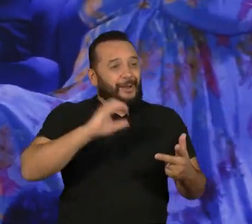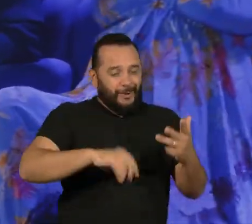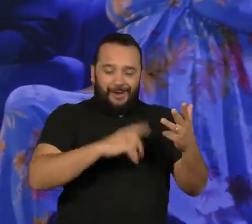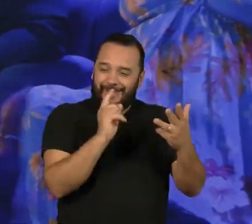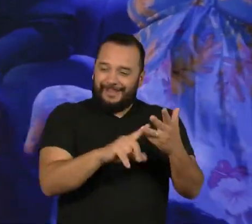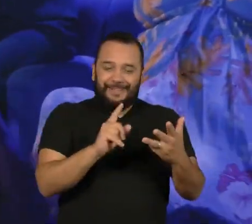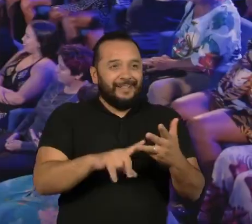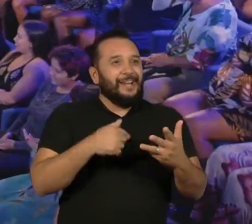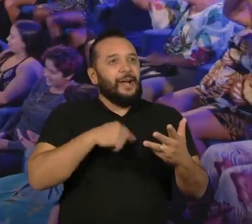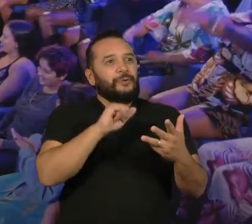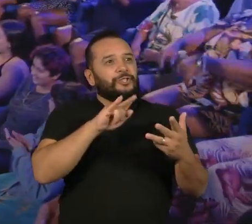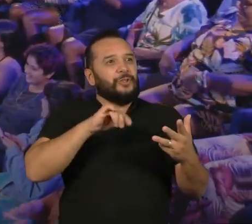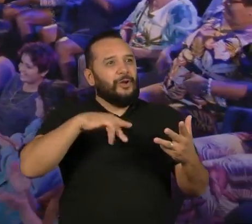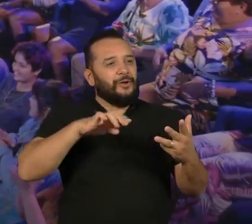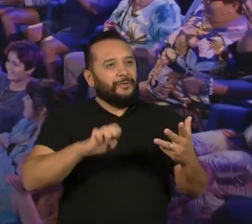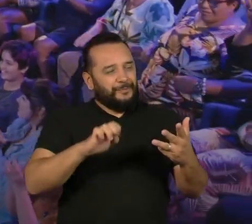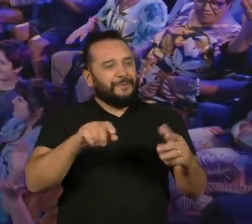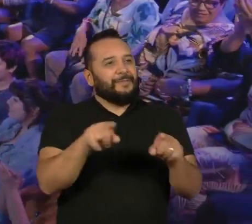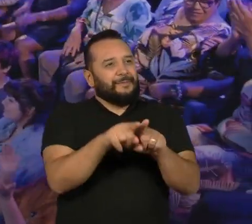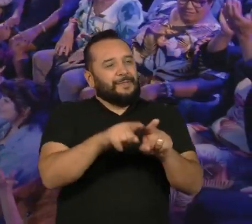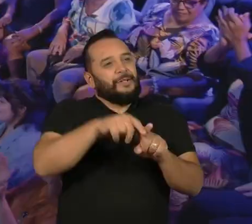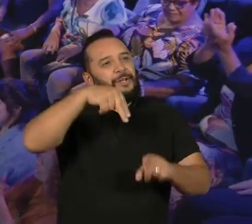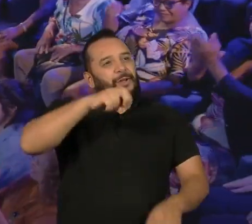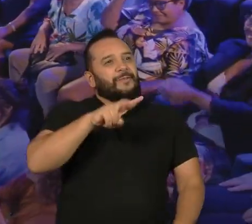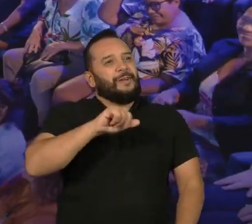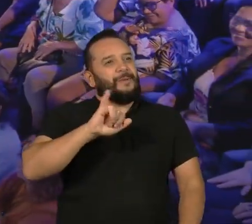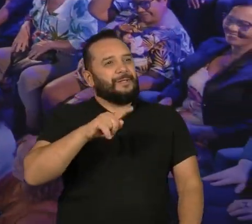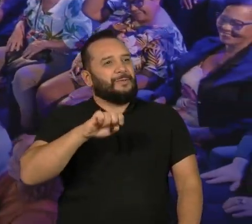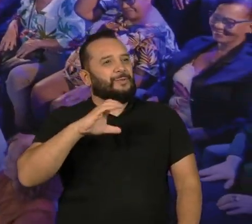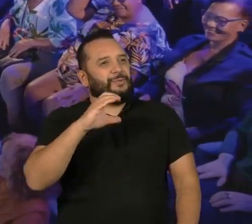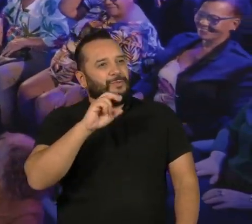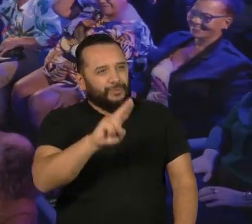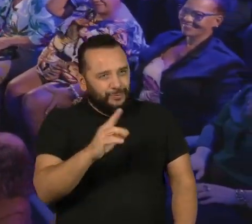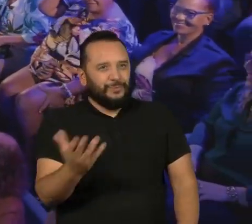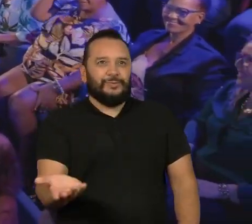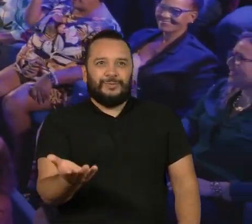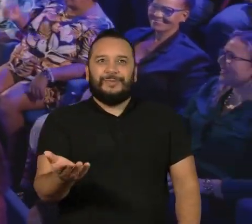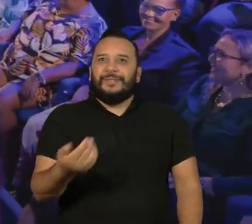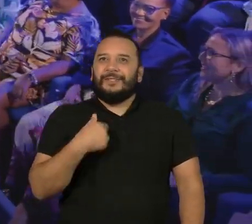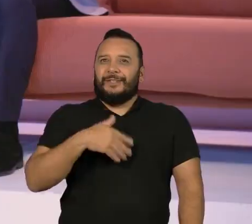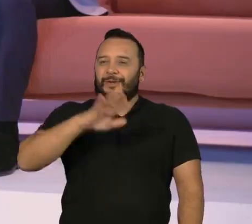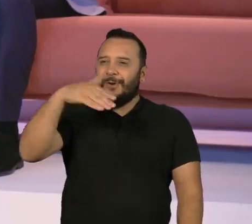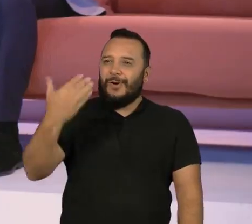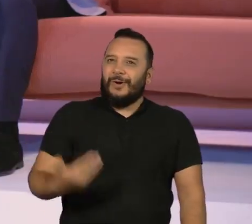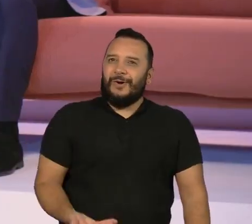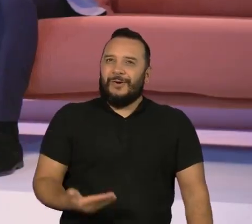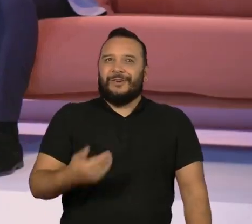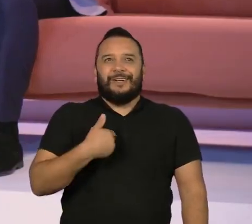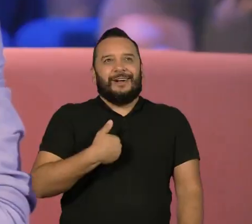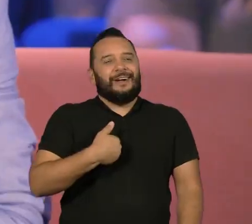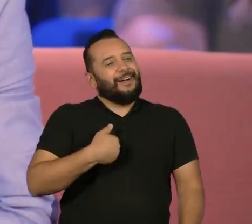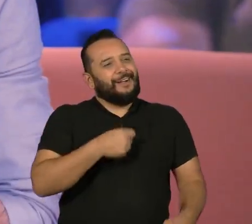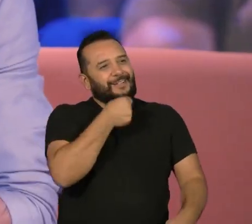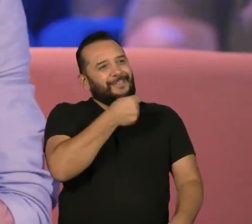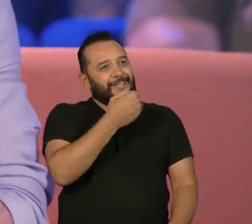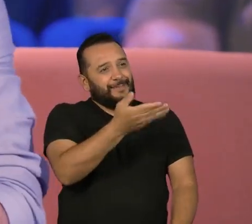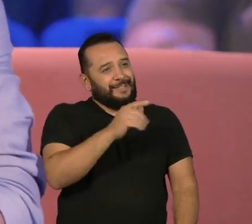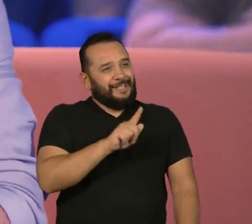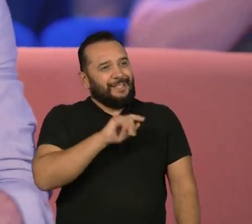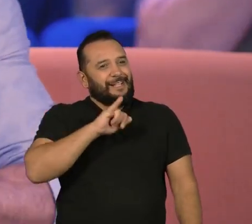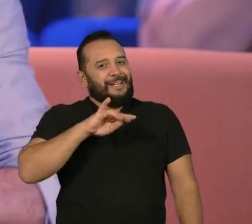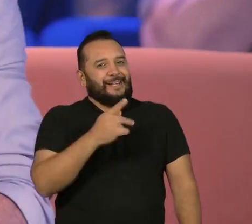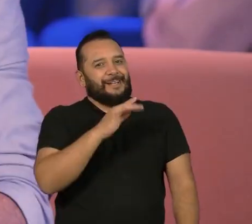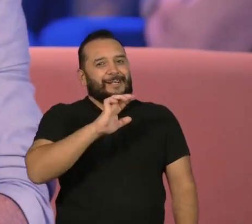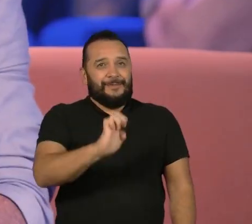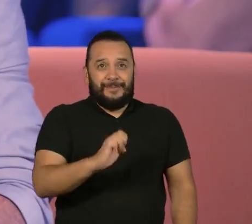Niterói, Auxin, Nova Iguaçu. Que honra te entrevistar, Guilherme Logulo. Olha,